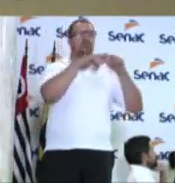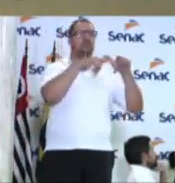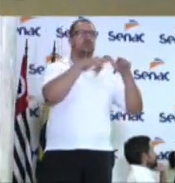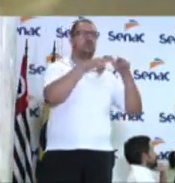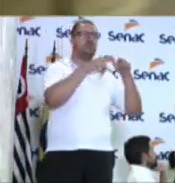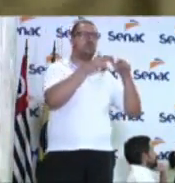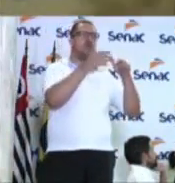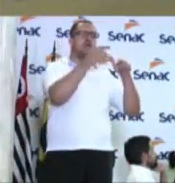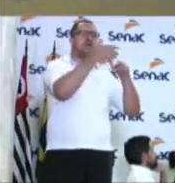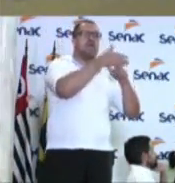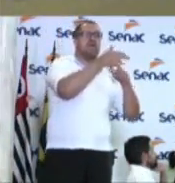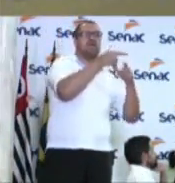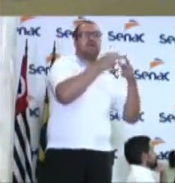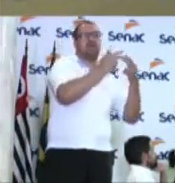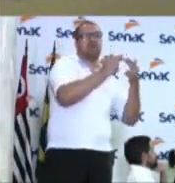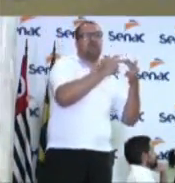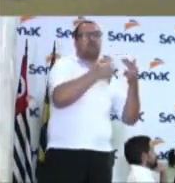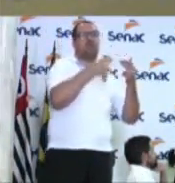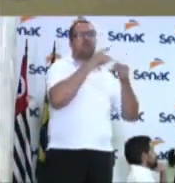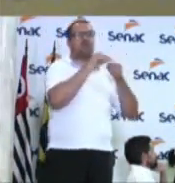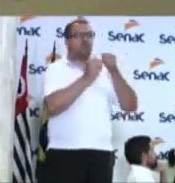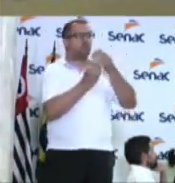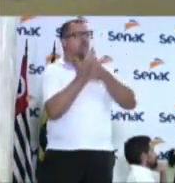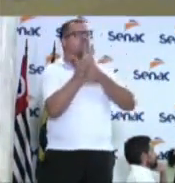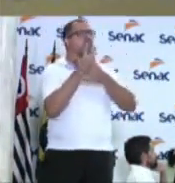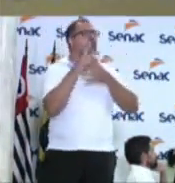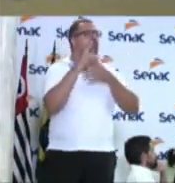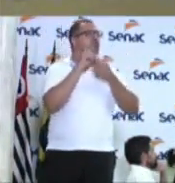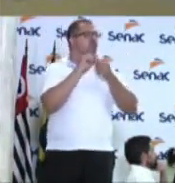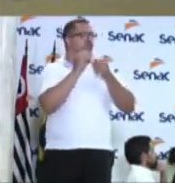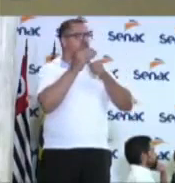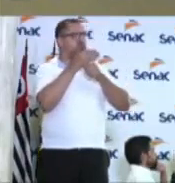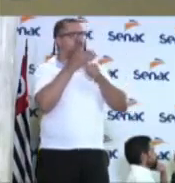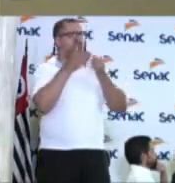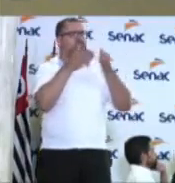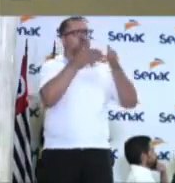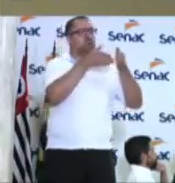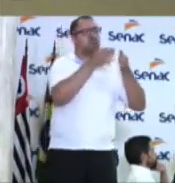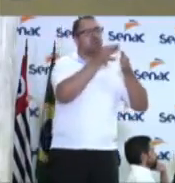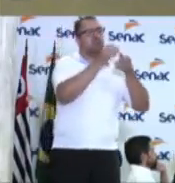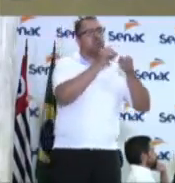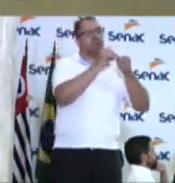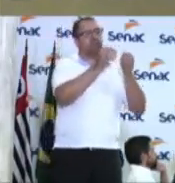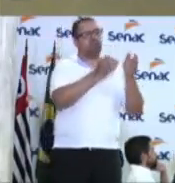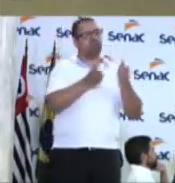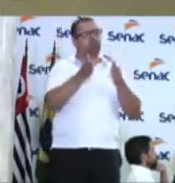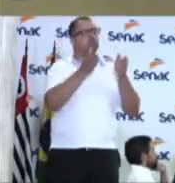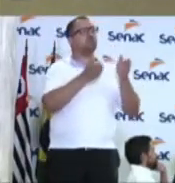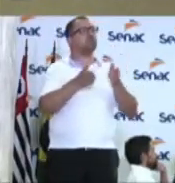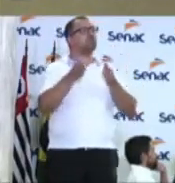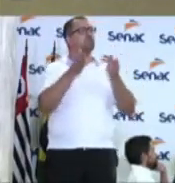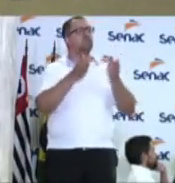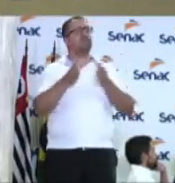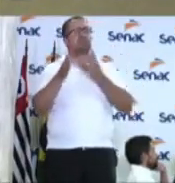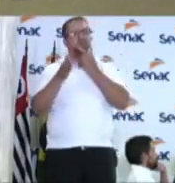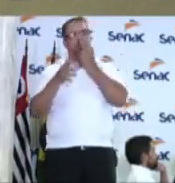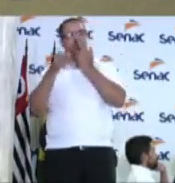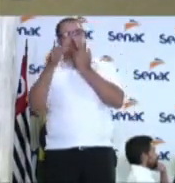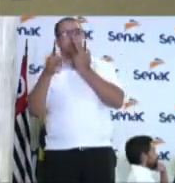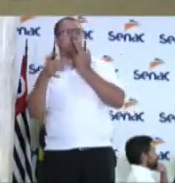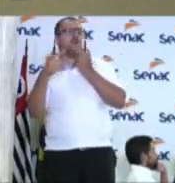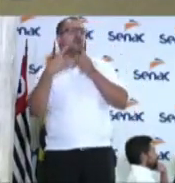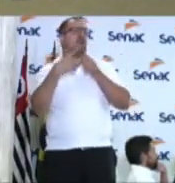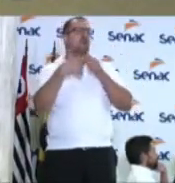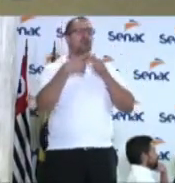não na hora de produzir, mas na hora de criar, para ele chegar no caminho. E na hora de produzir, provavelmente. Então, muitas vezes, na hora de